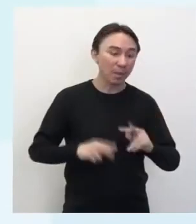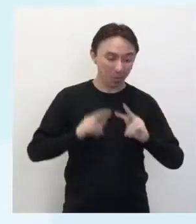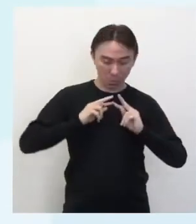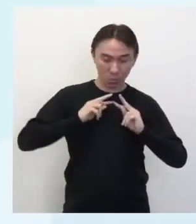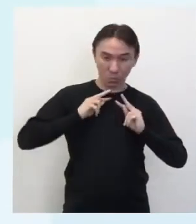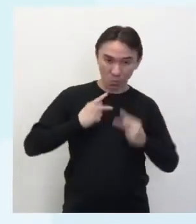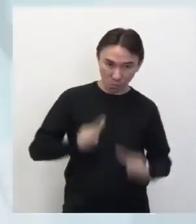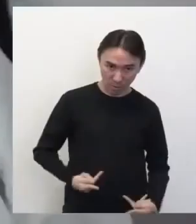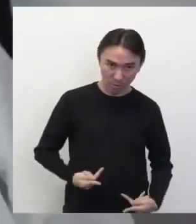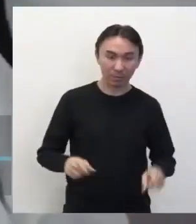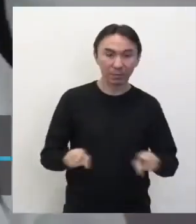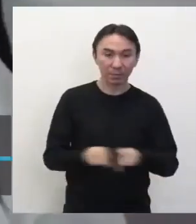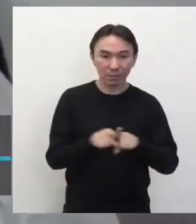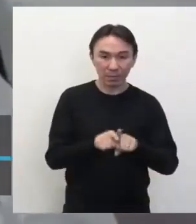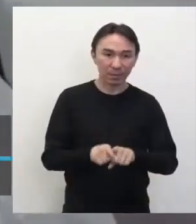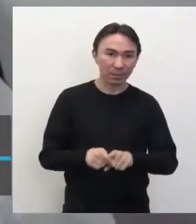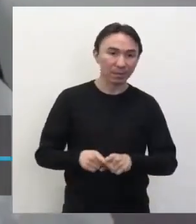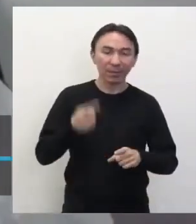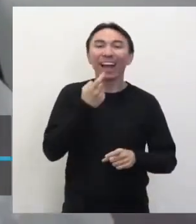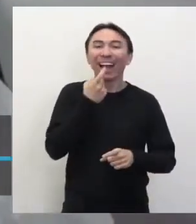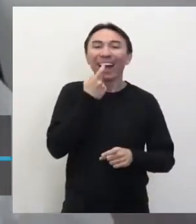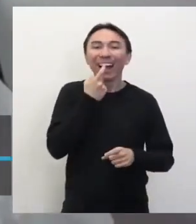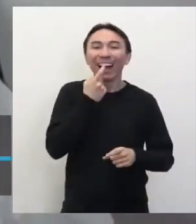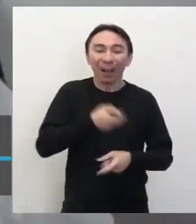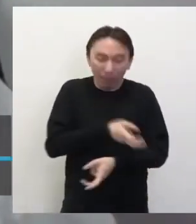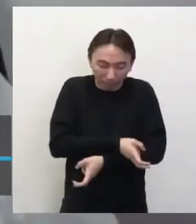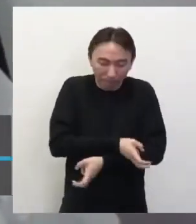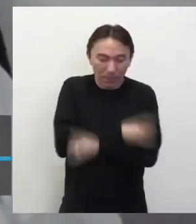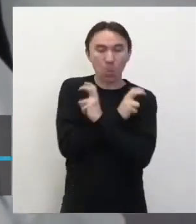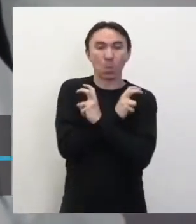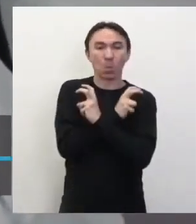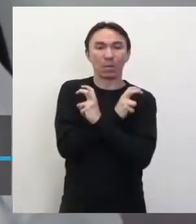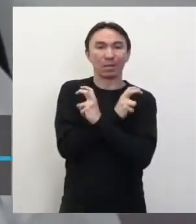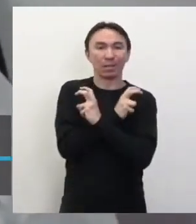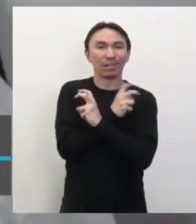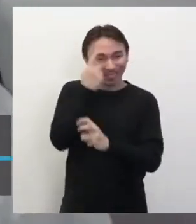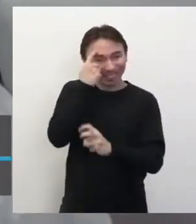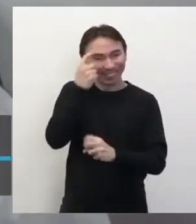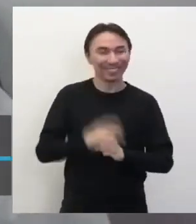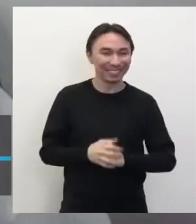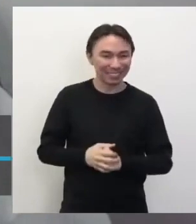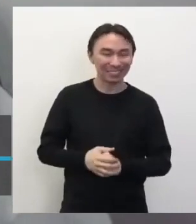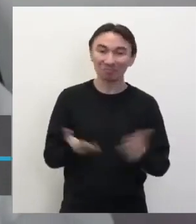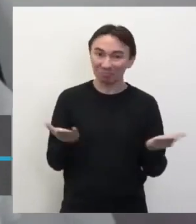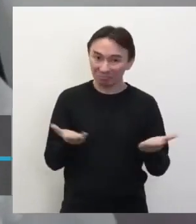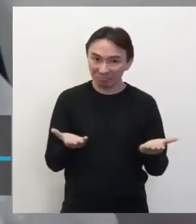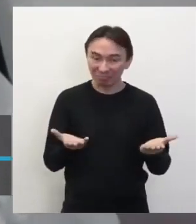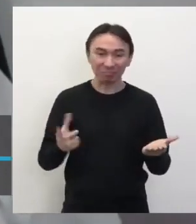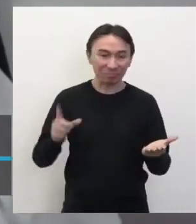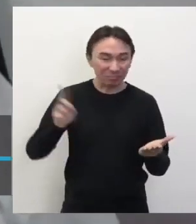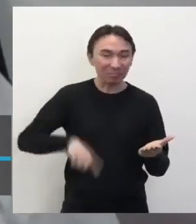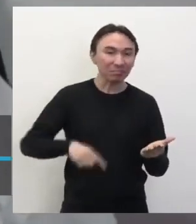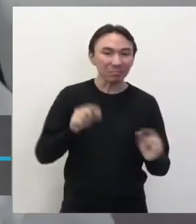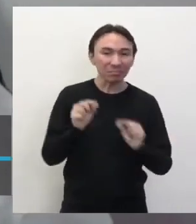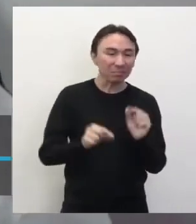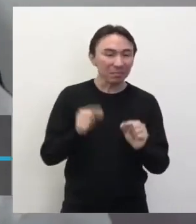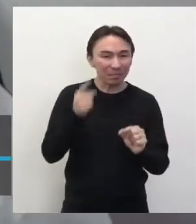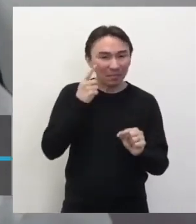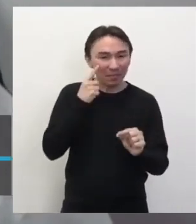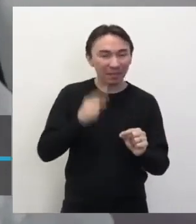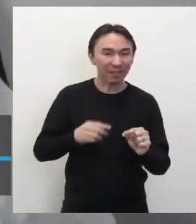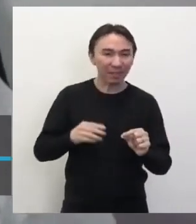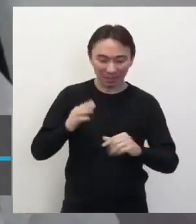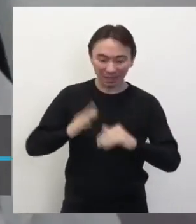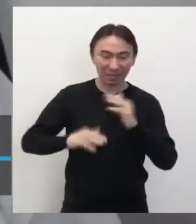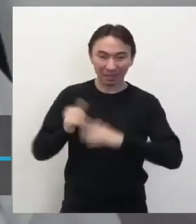esquelético. Isso, então tá. Então, a habilidade vai ser aquela EFCI 06, tá